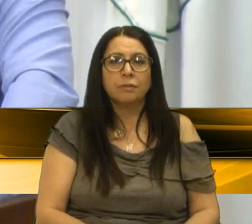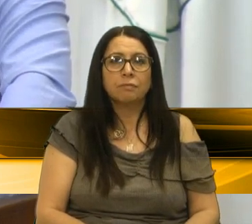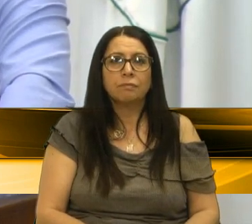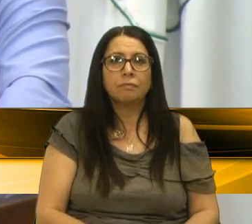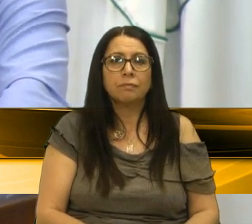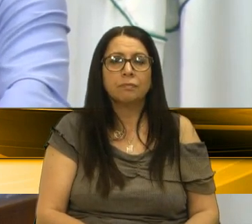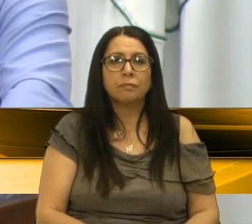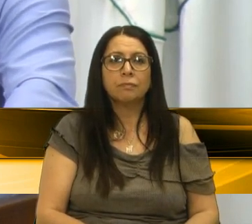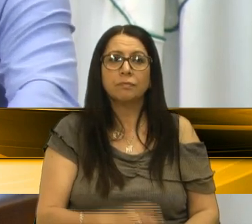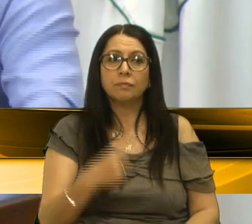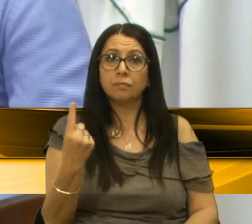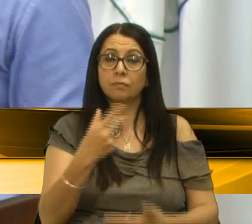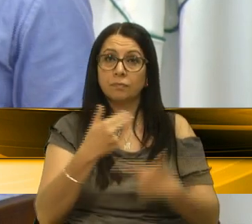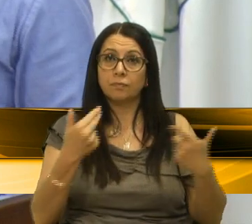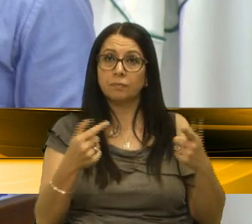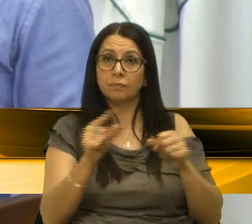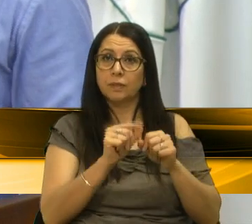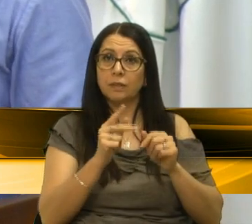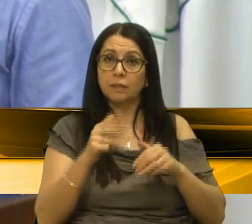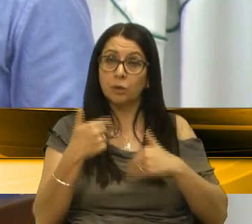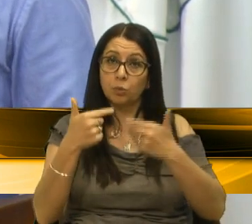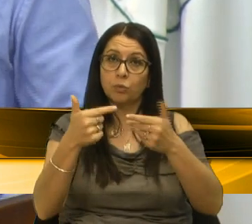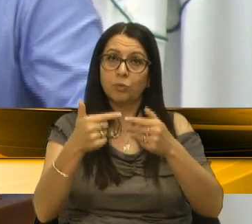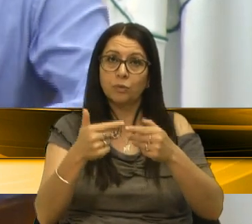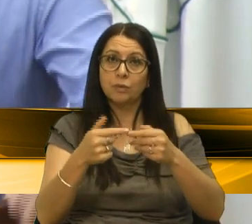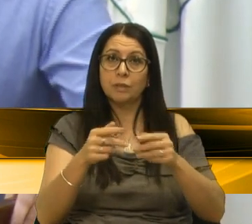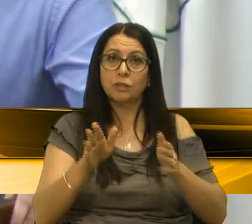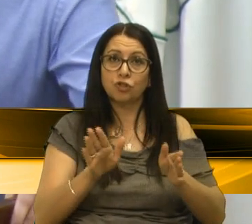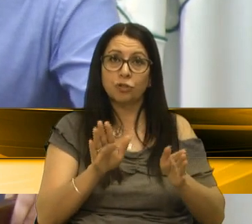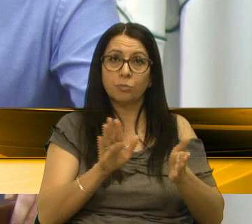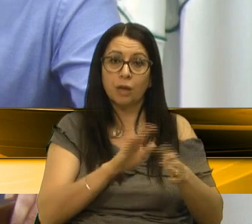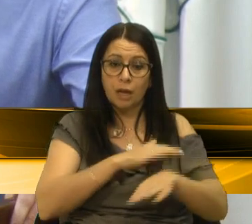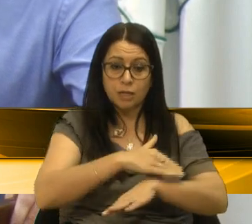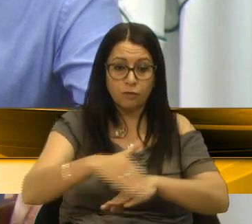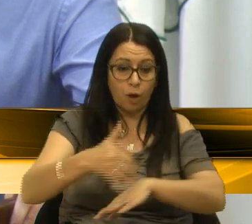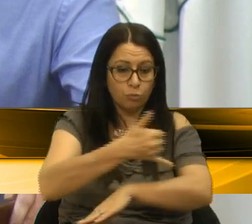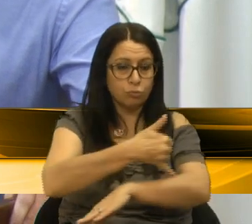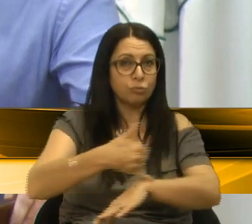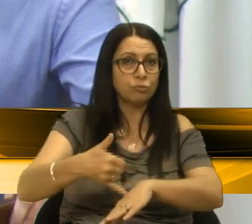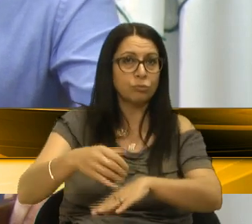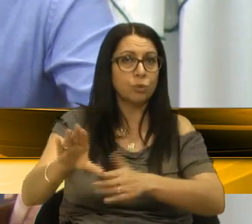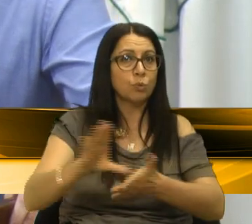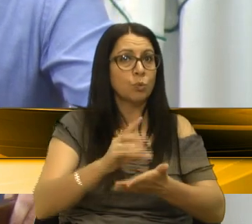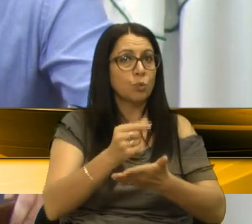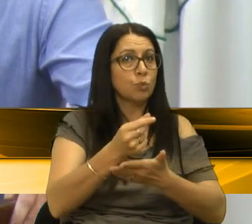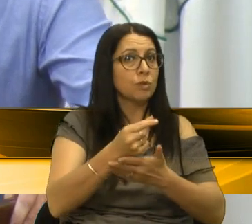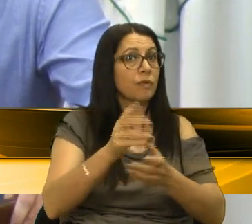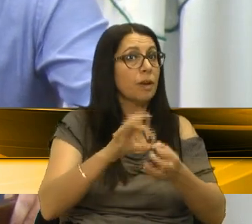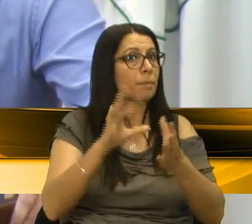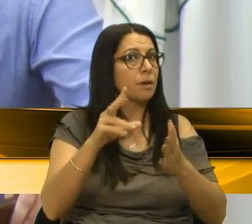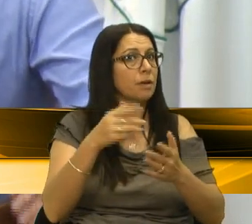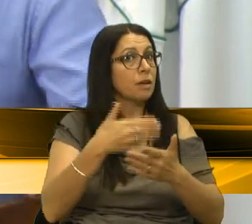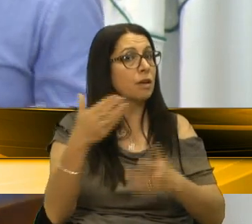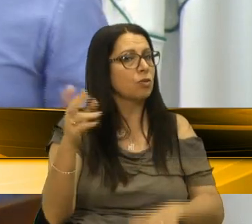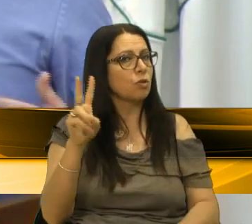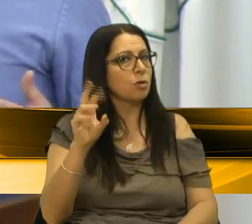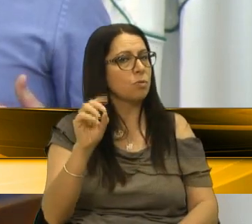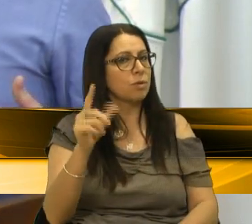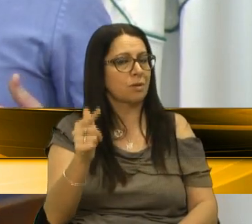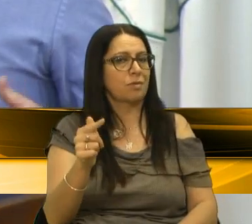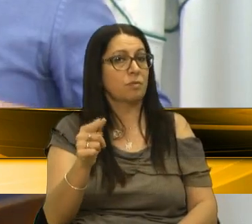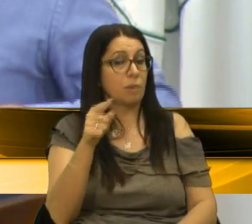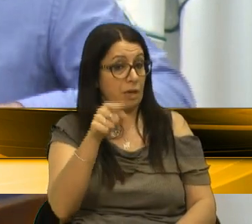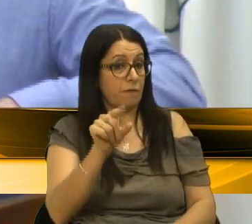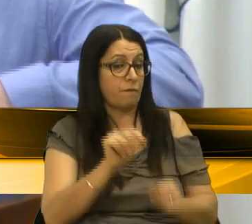A única coisa que está em andamento são asfaltos, que esse recurso estava liberado desde 2017, mas para dizer que foi ele